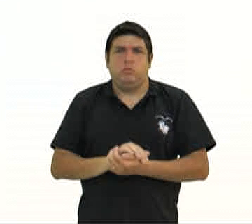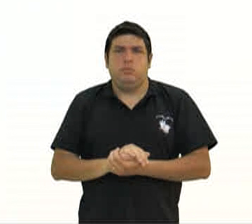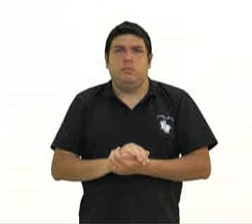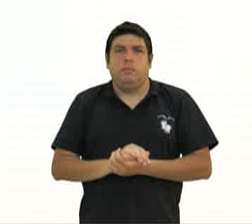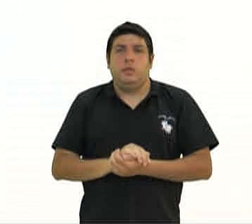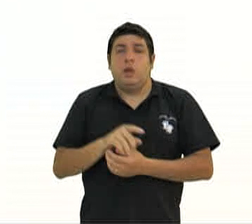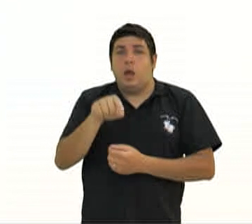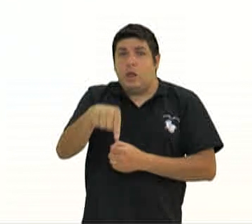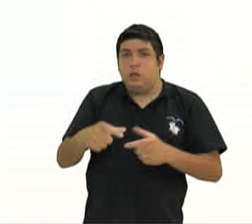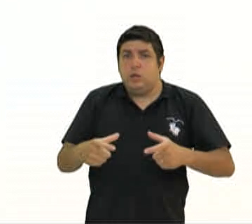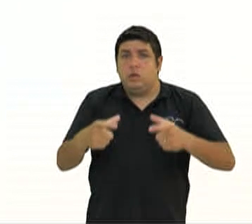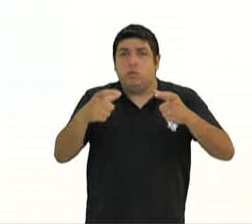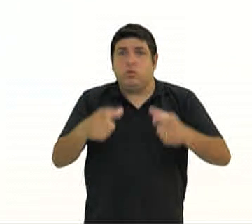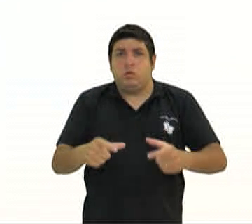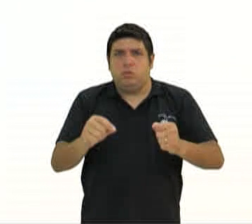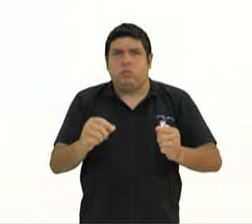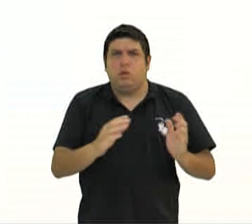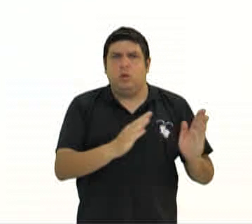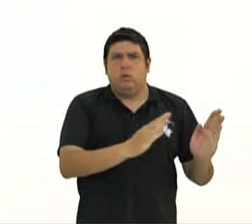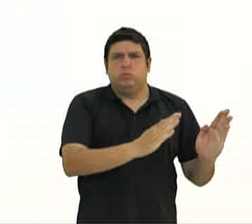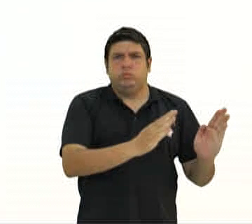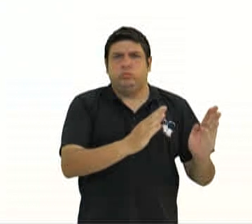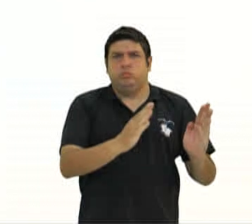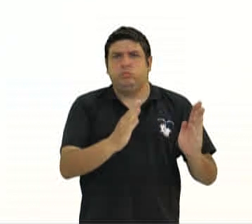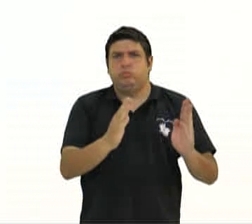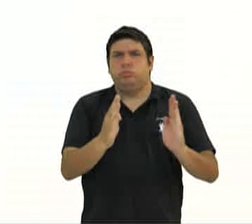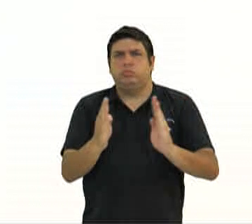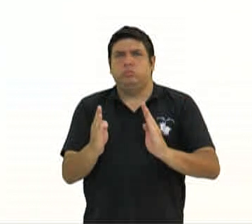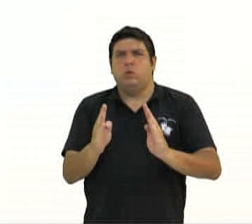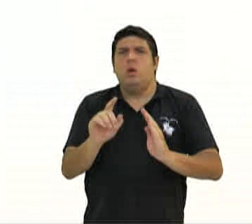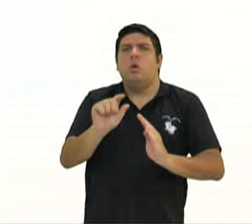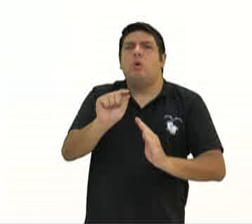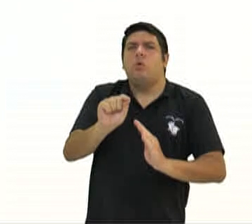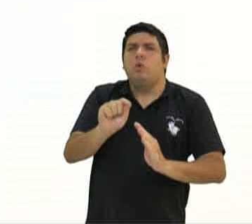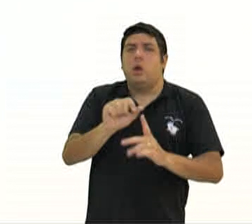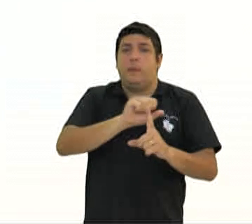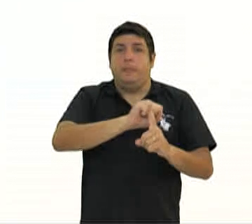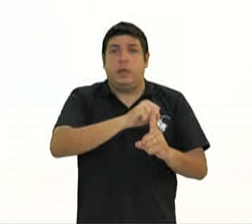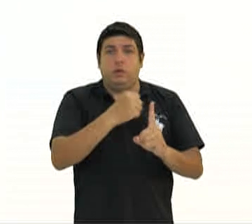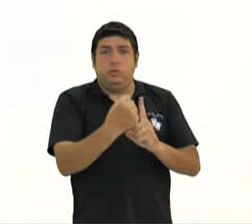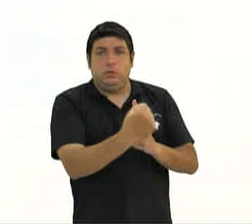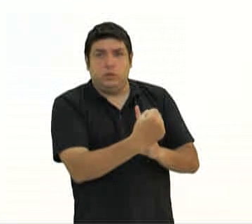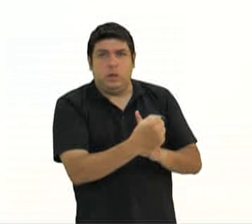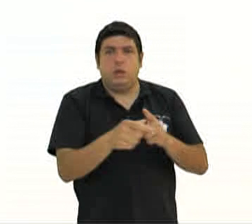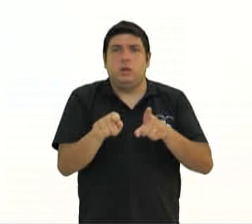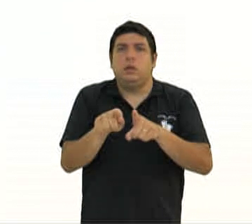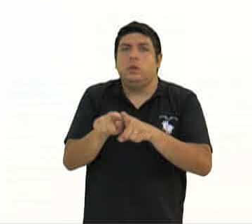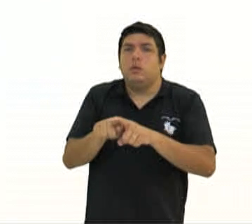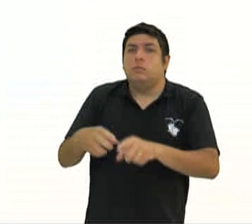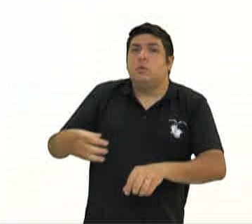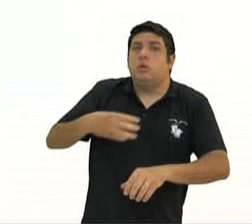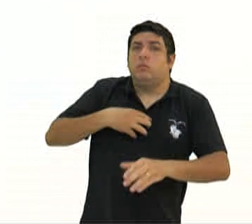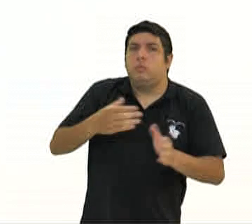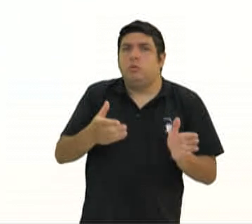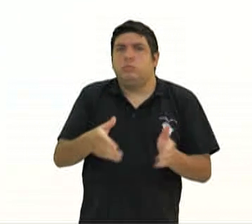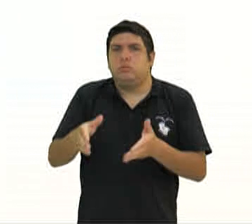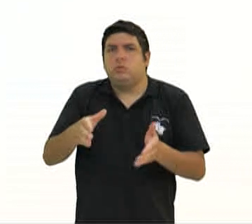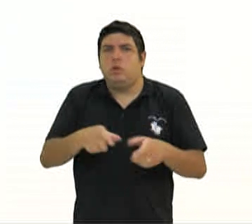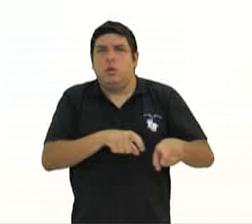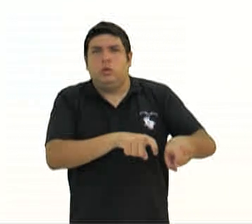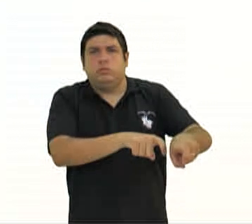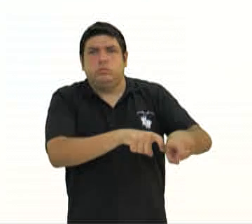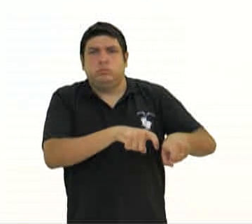um processo em que a sociedade e os modos de produção deixam de ser predominantemente agrários e